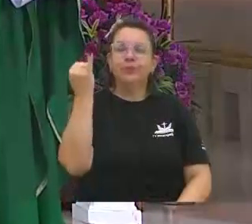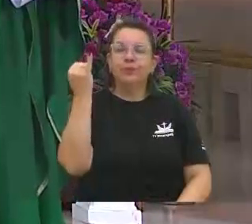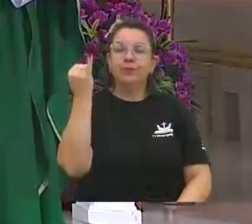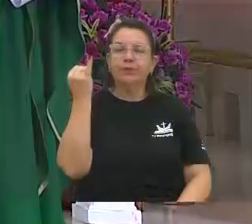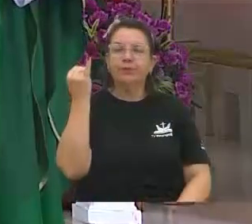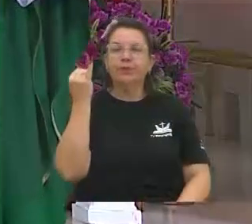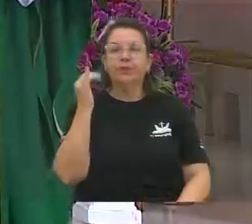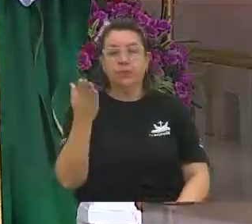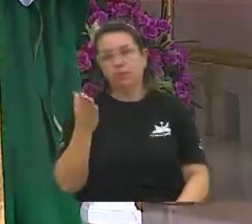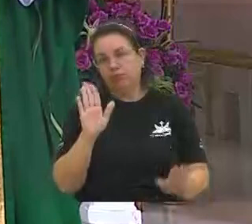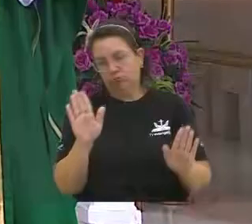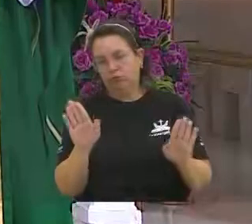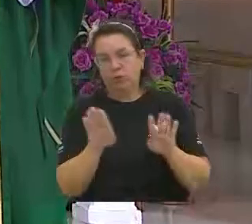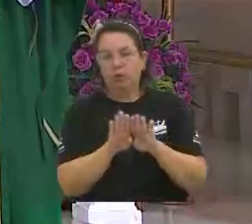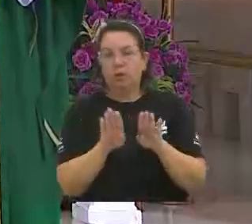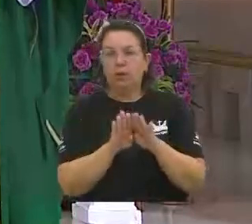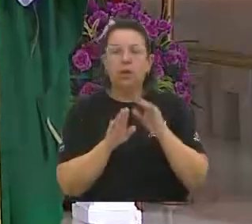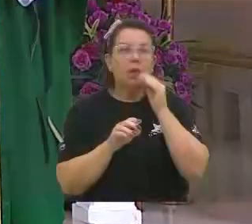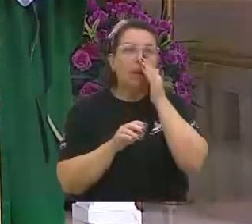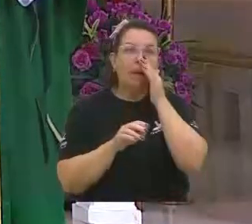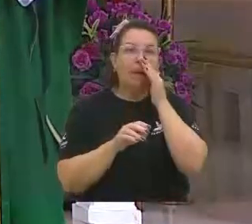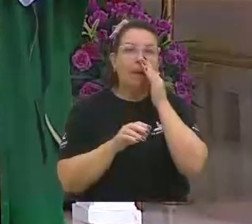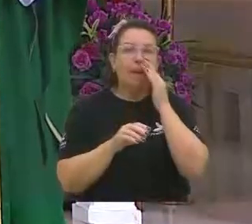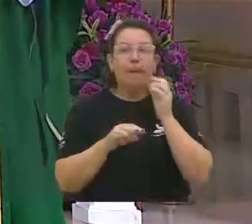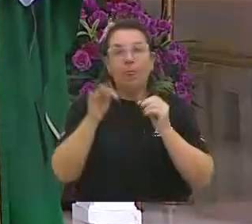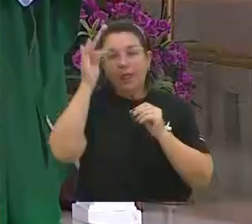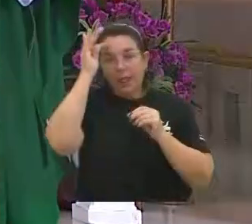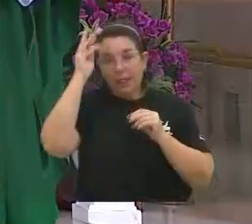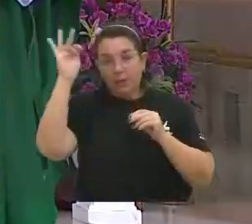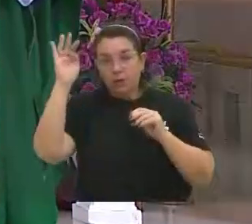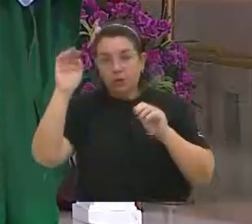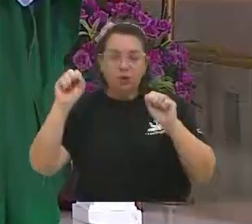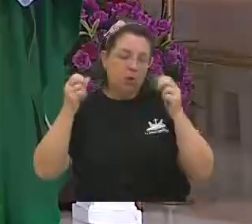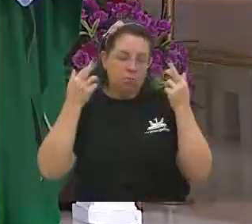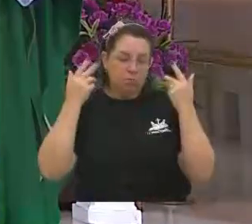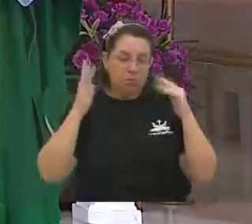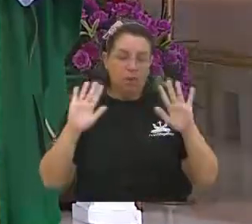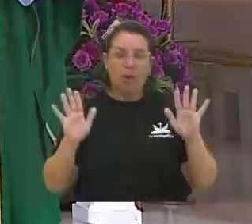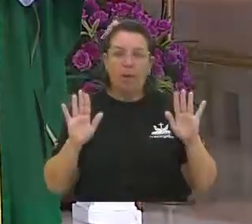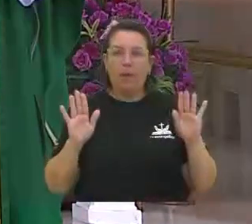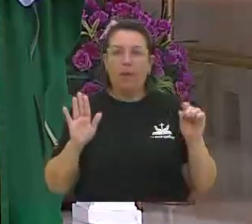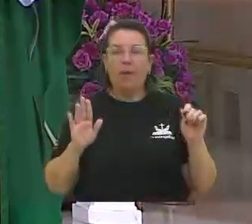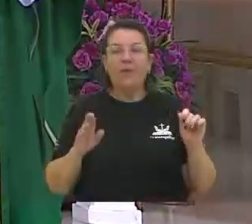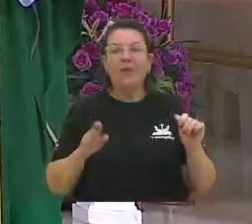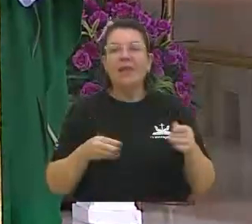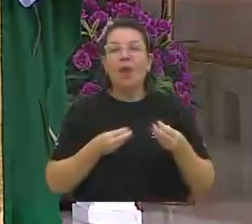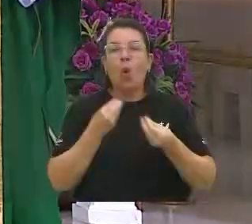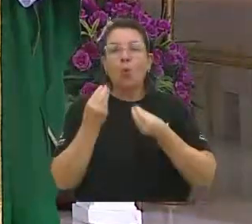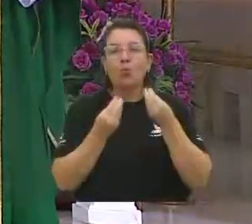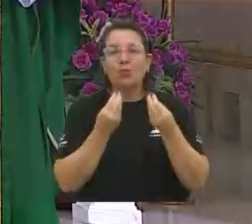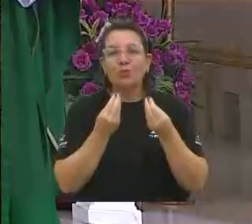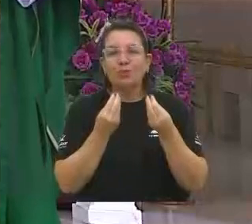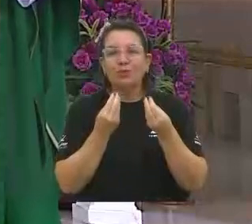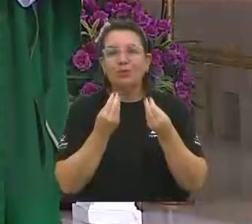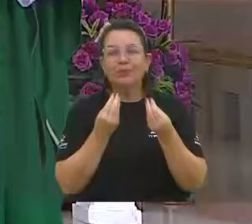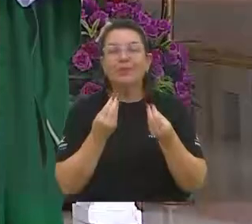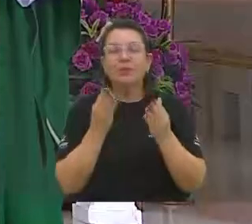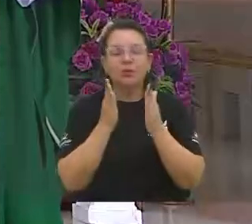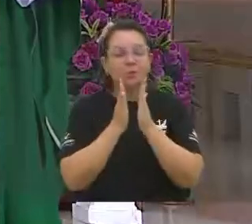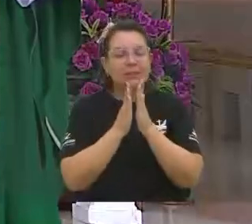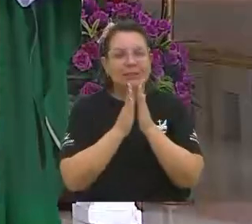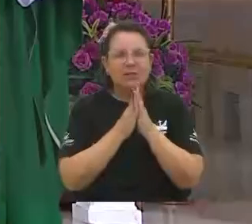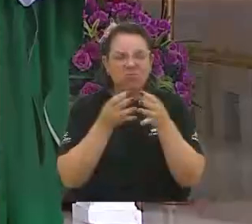ou que chamamos numa teologia mais clássica a eficácia da